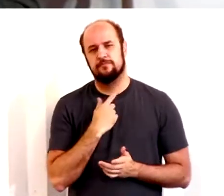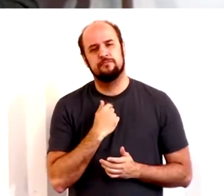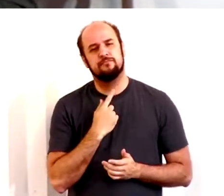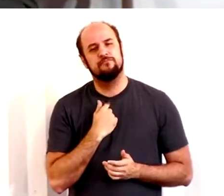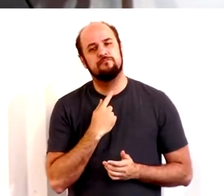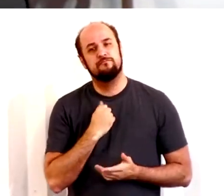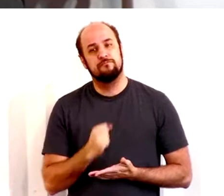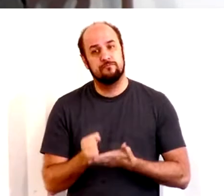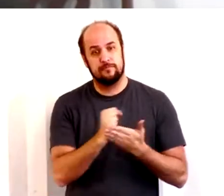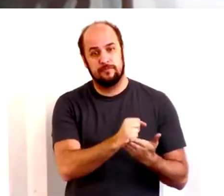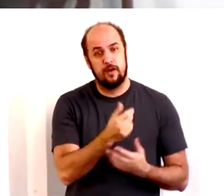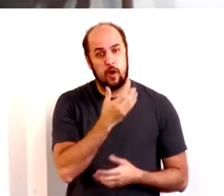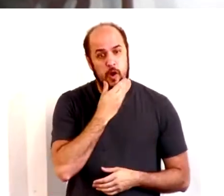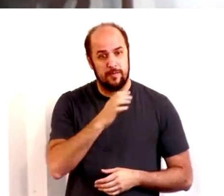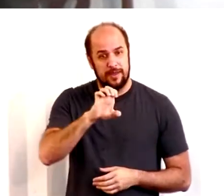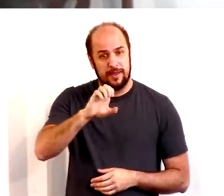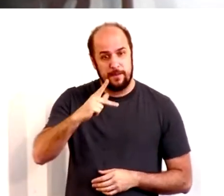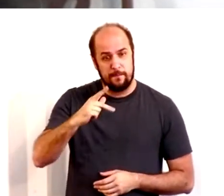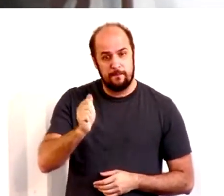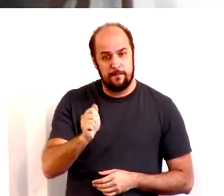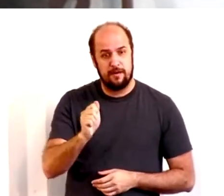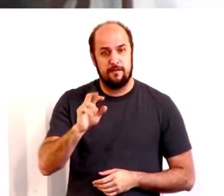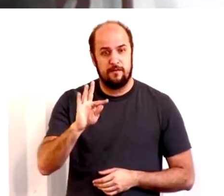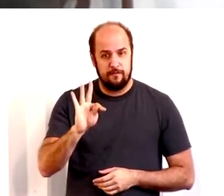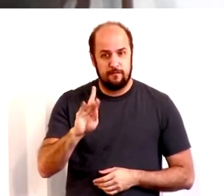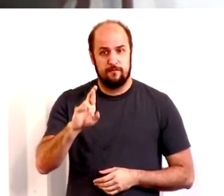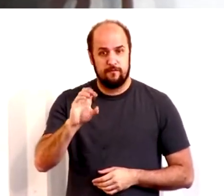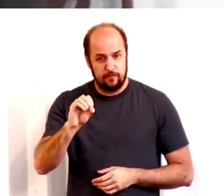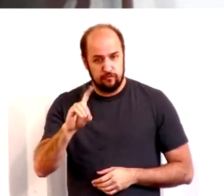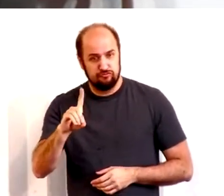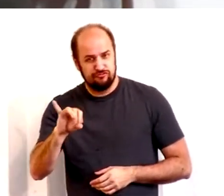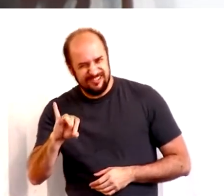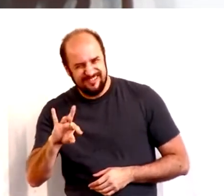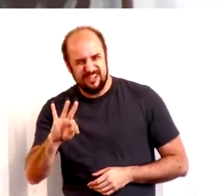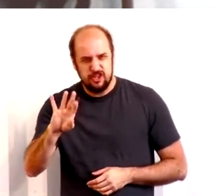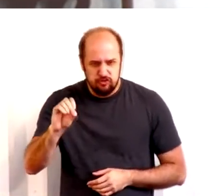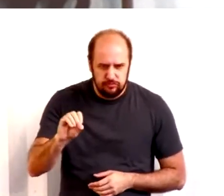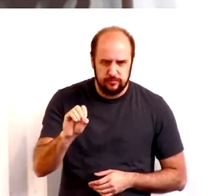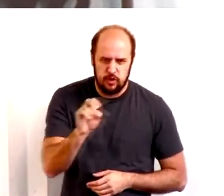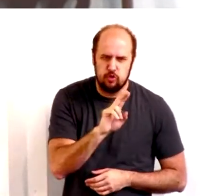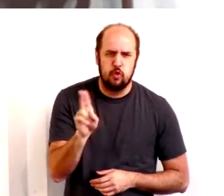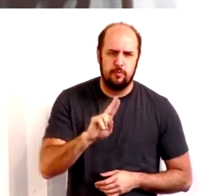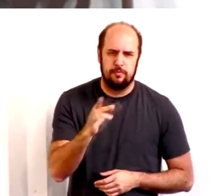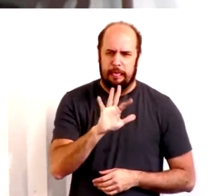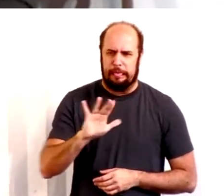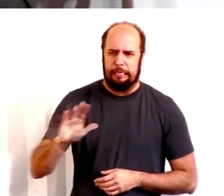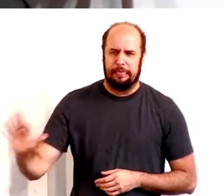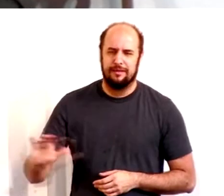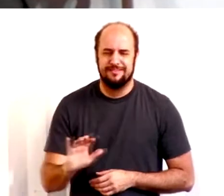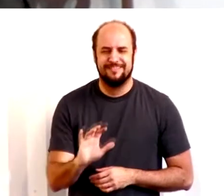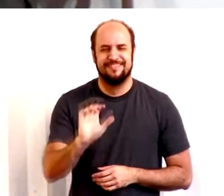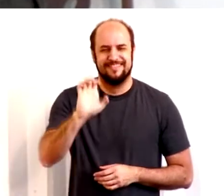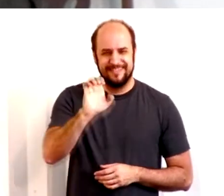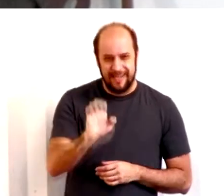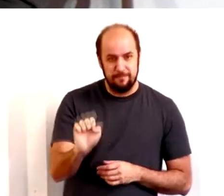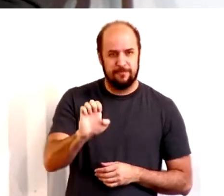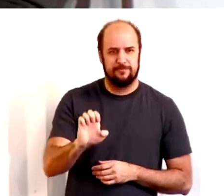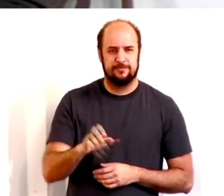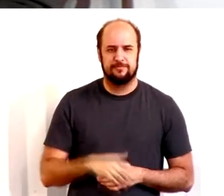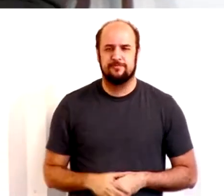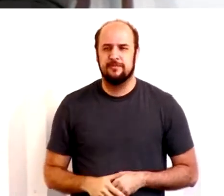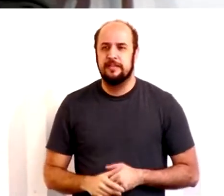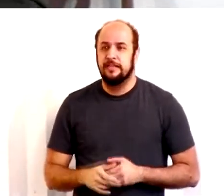deseja então levar Epafrodito. E Epafrodito ele vai ser enviado antes por conta de